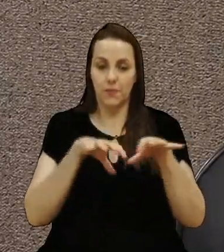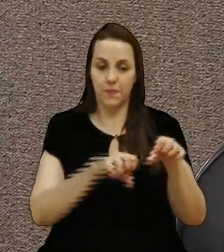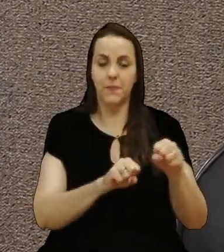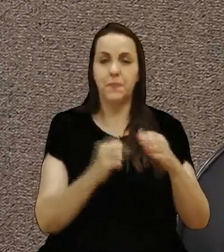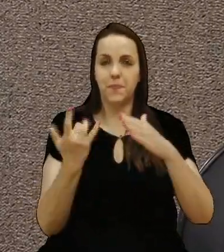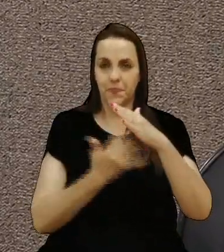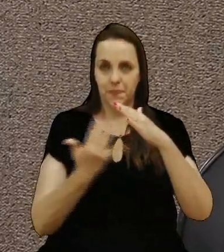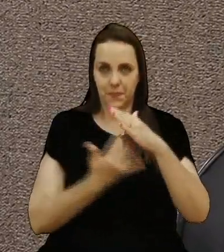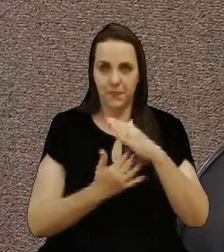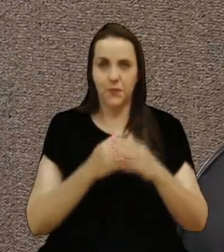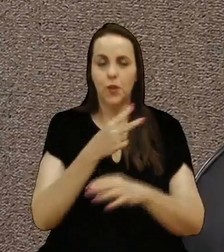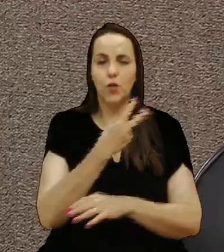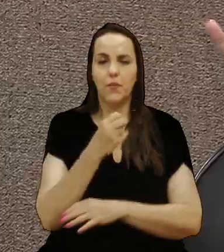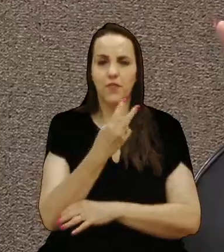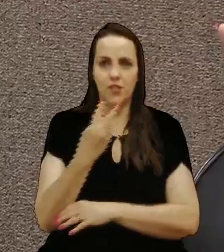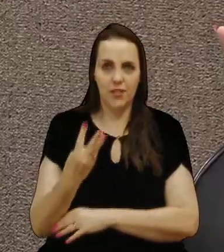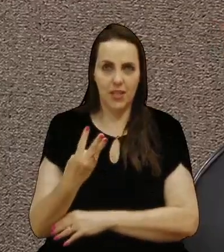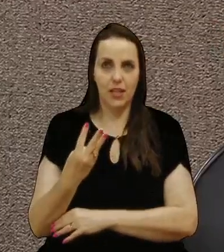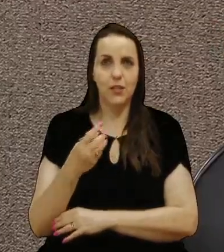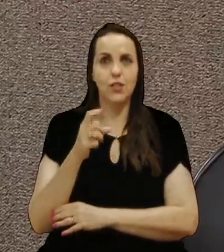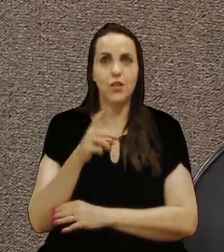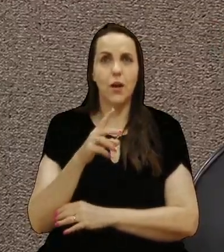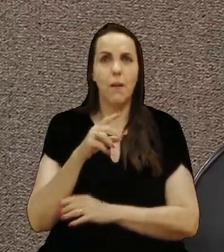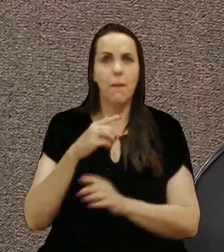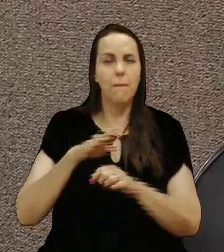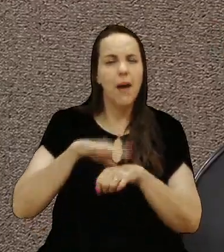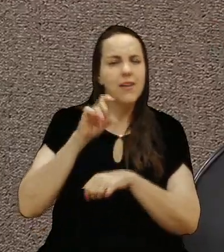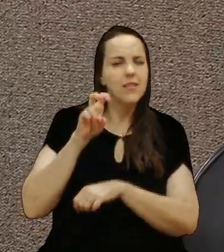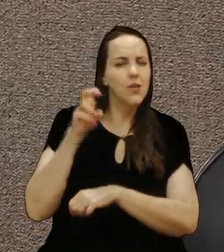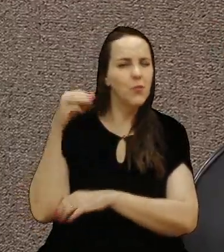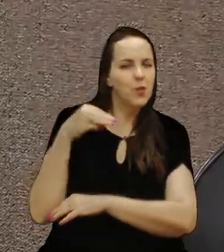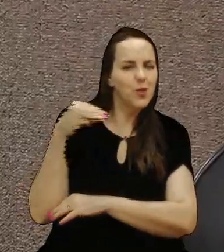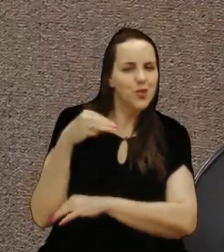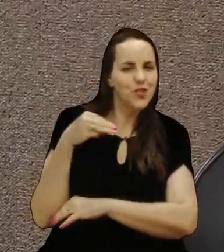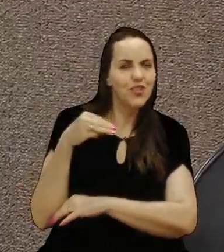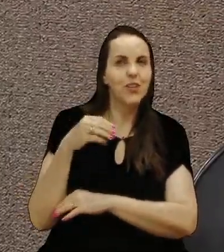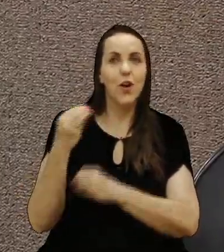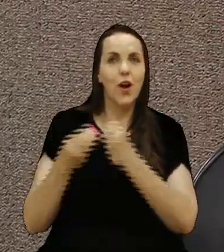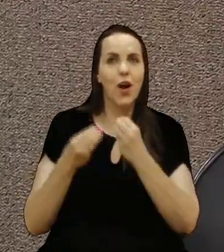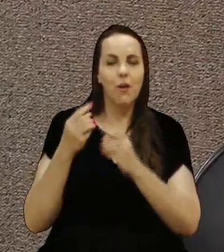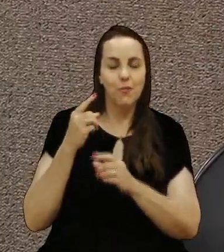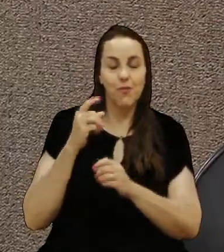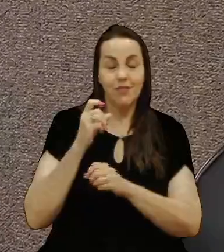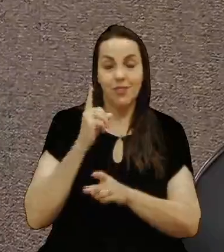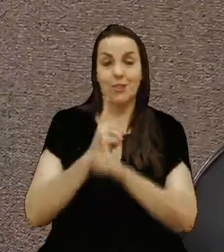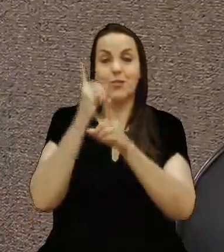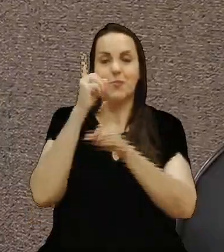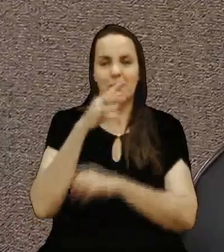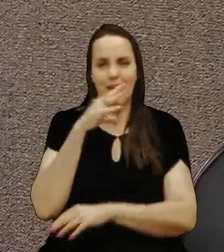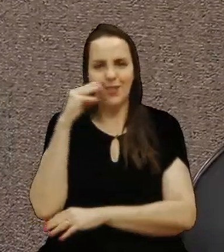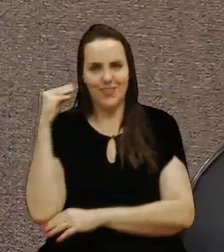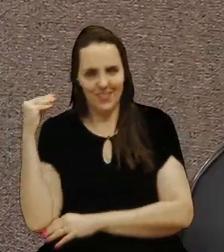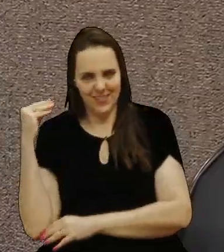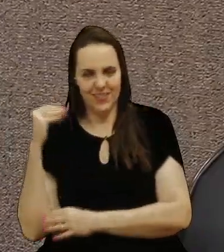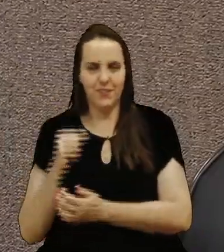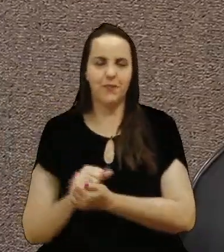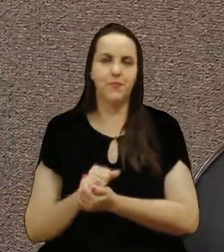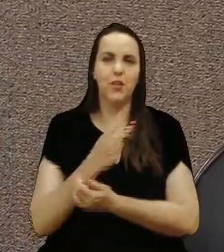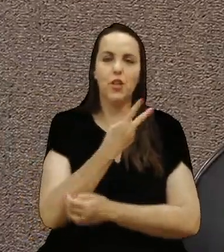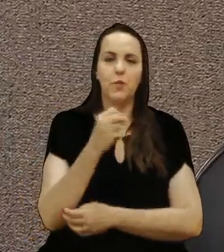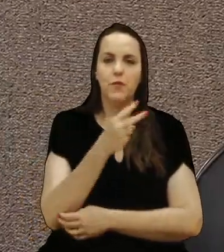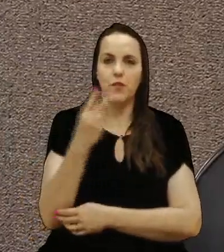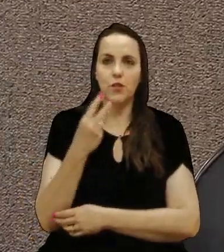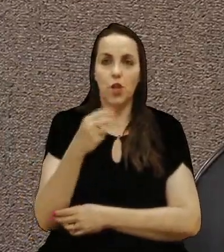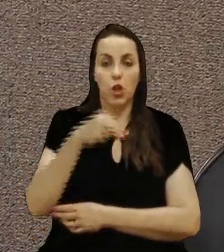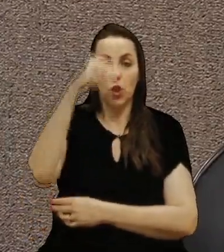Grande do Sul. Em 23, era só mais 5 minutinhos, a jornada de descobertas da adolescência. Em 2022, de norte a